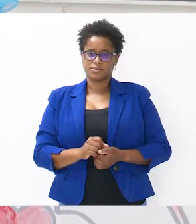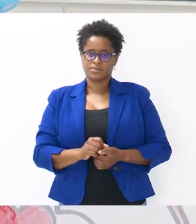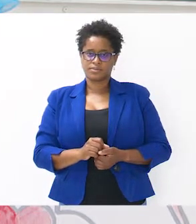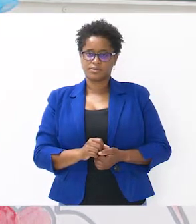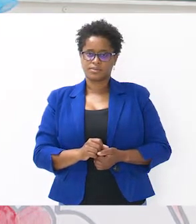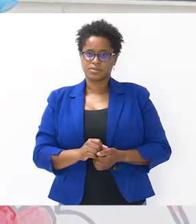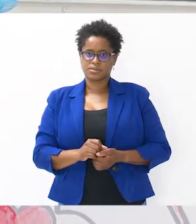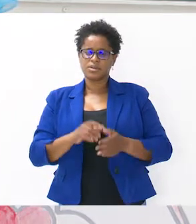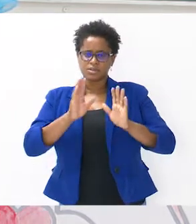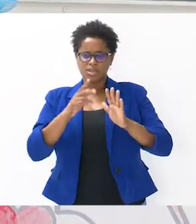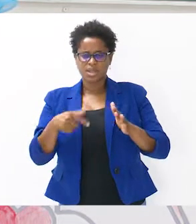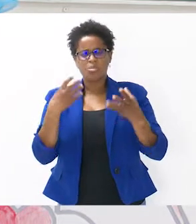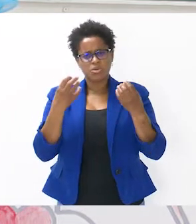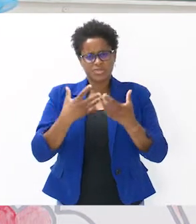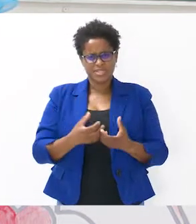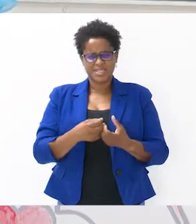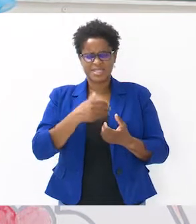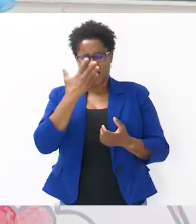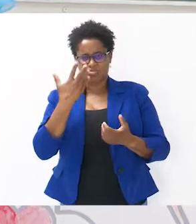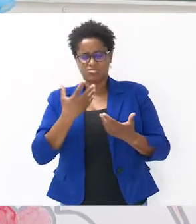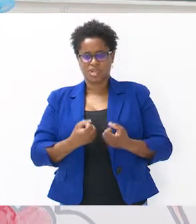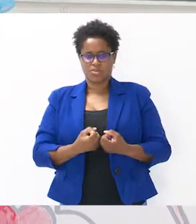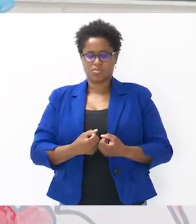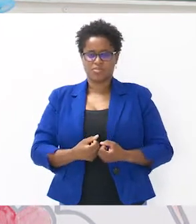Que já está muito seco.